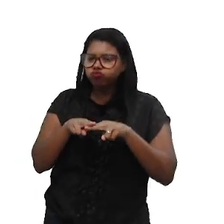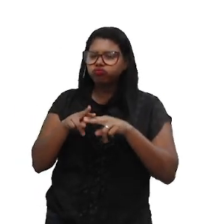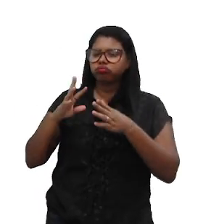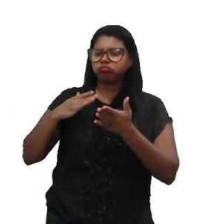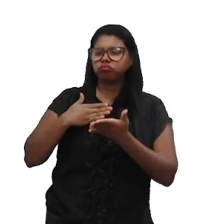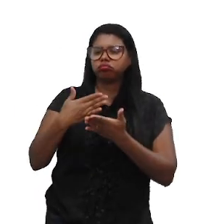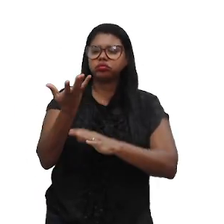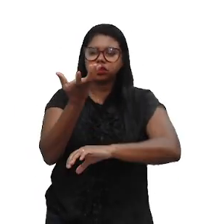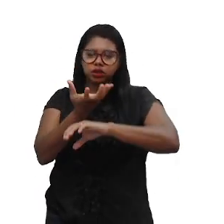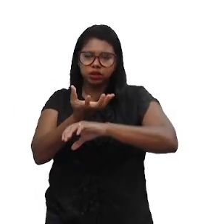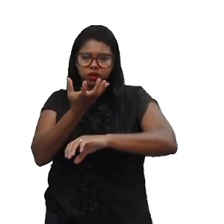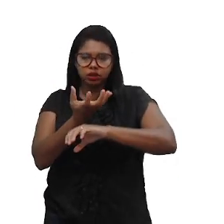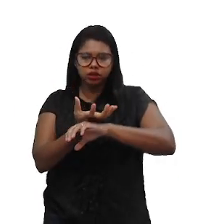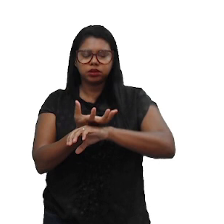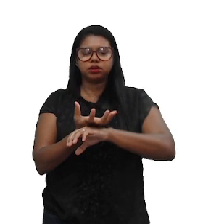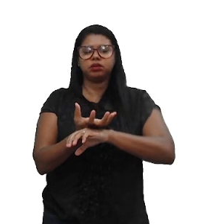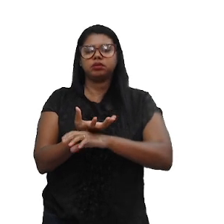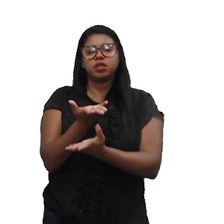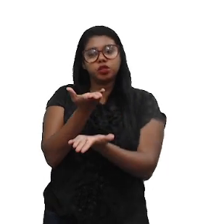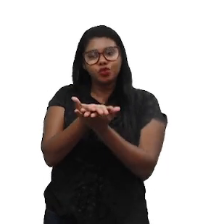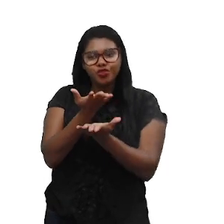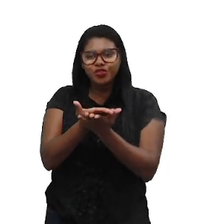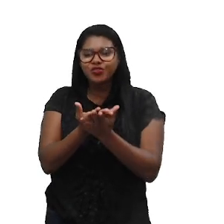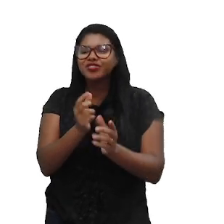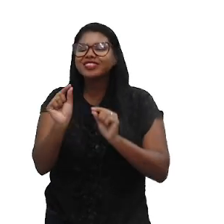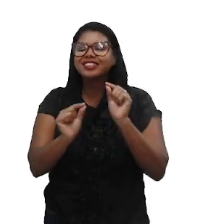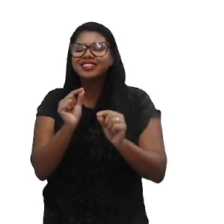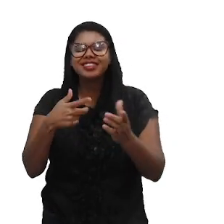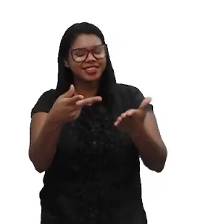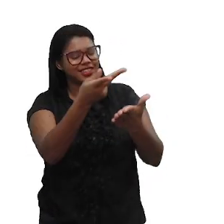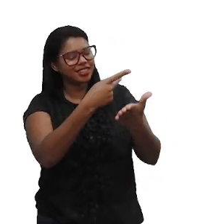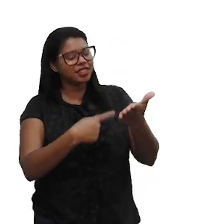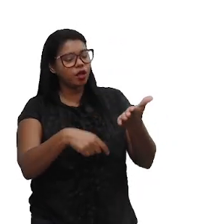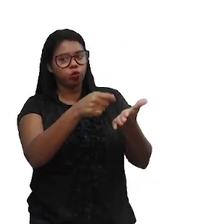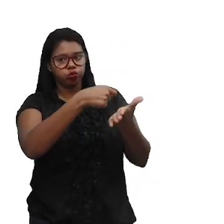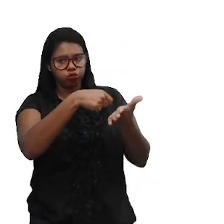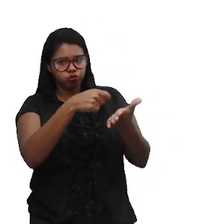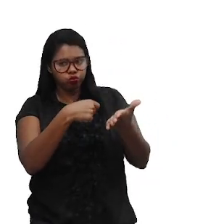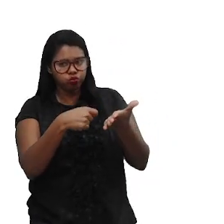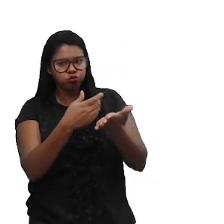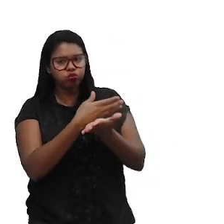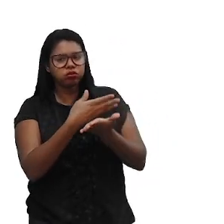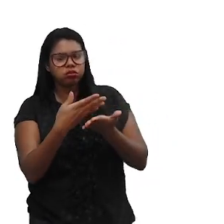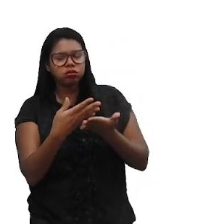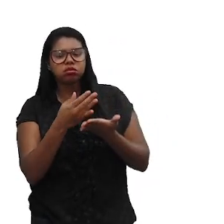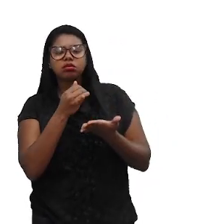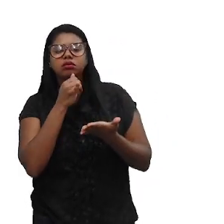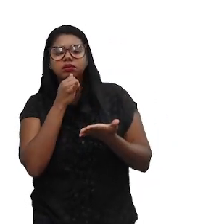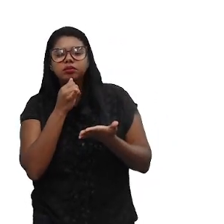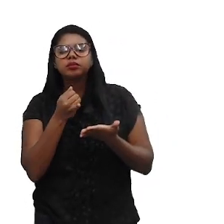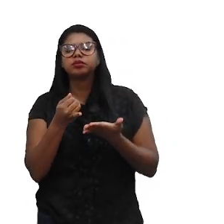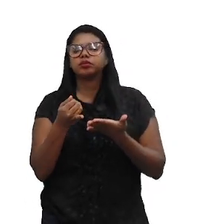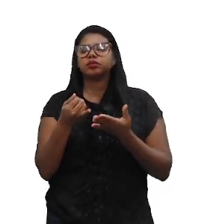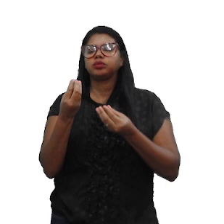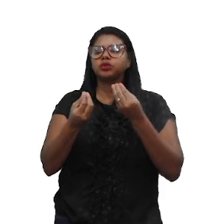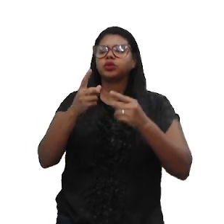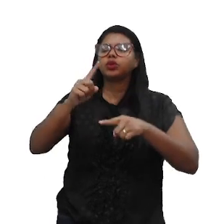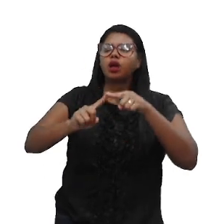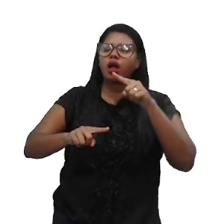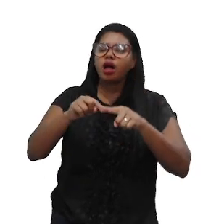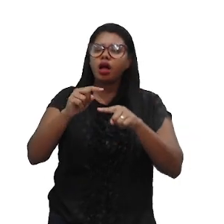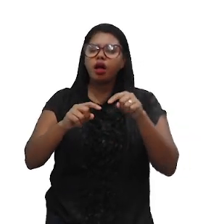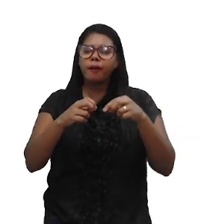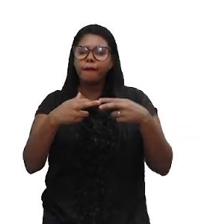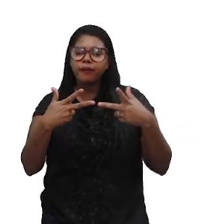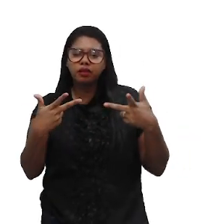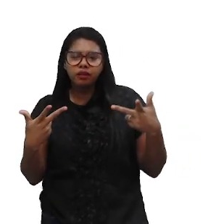da disciplina, a gente estudou desenho manual, os princípios básicos, os principais tipos de materiais,